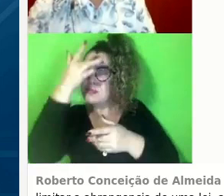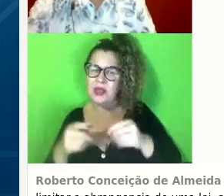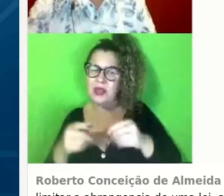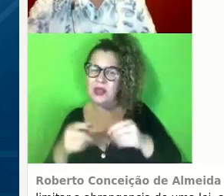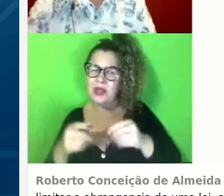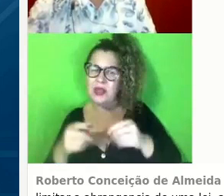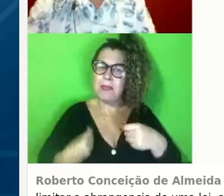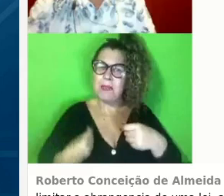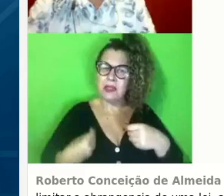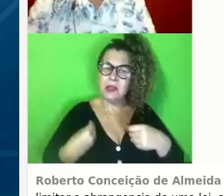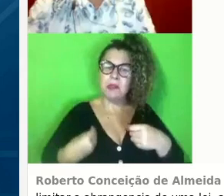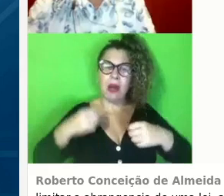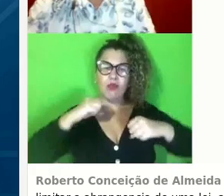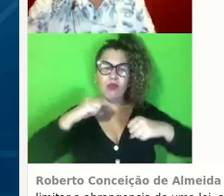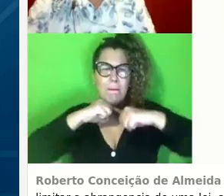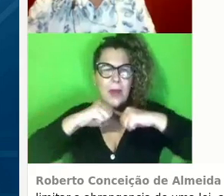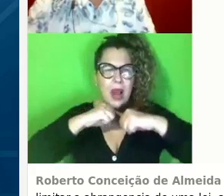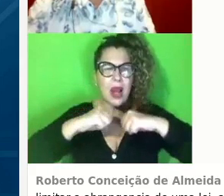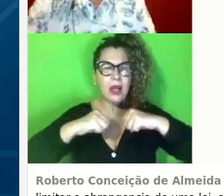serem, se empoderarem, né,